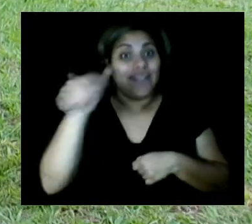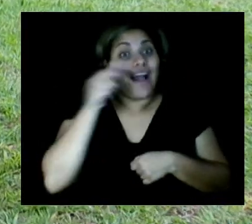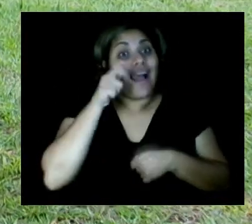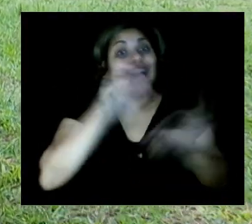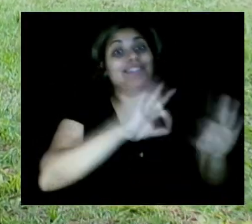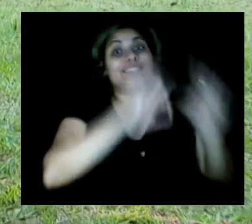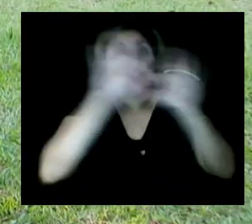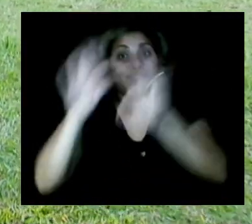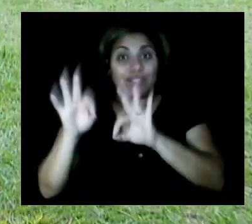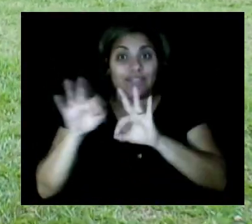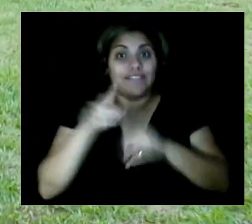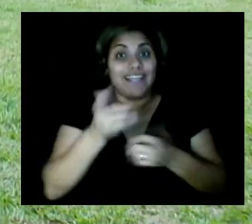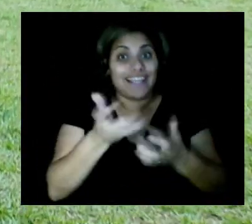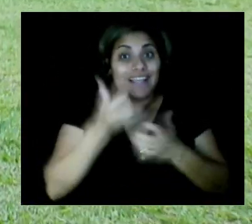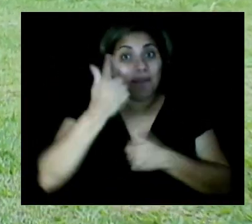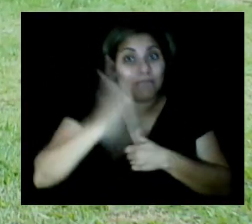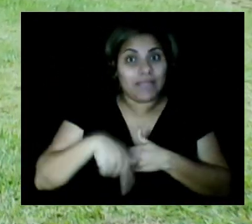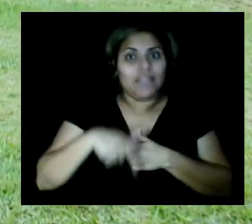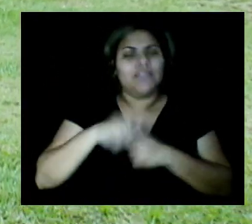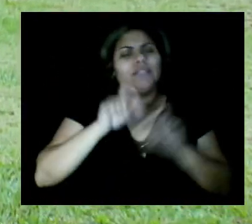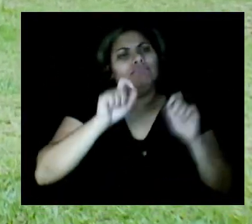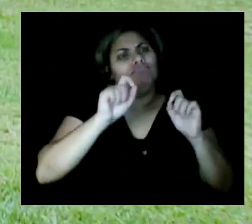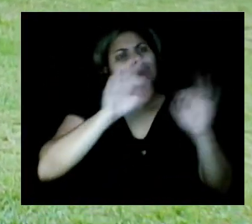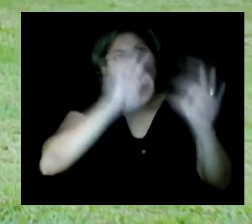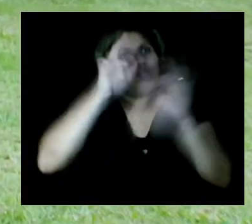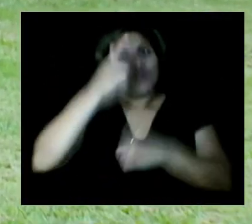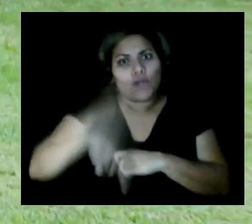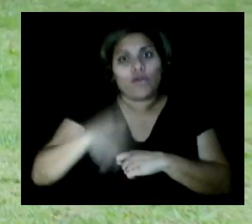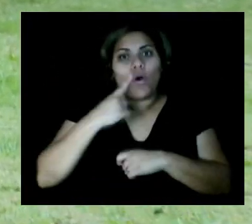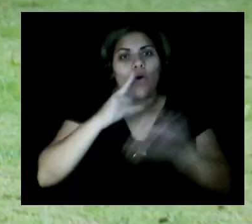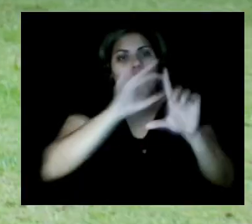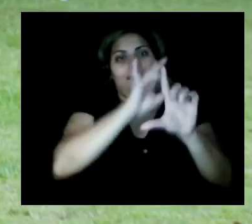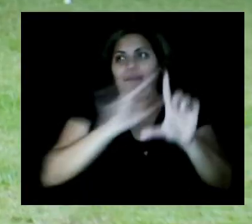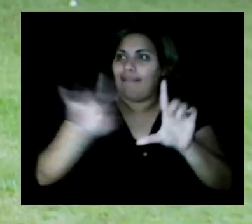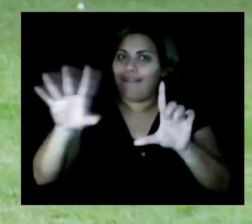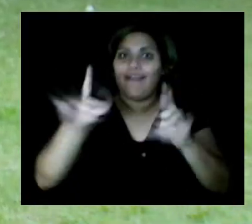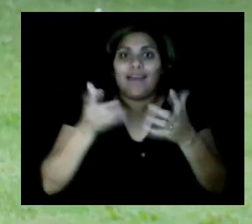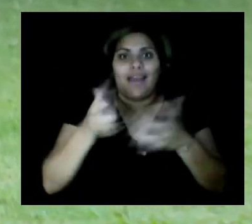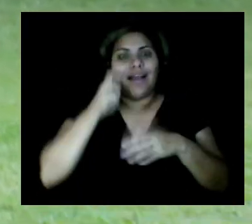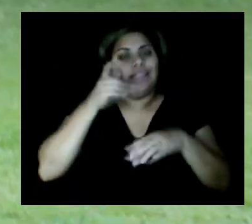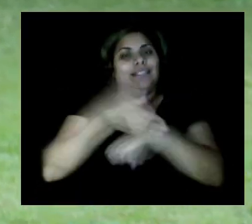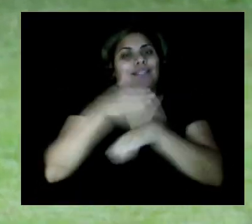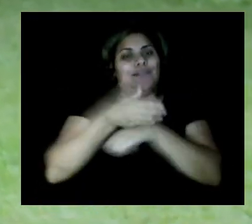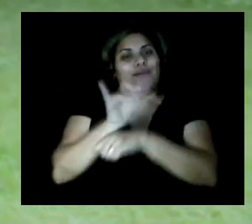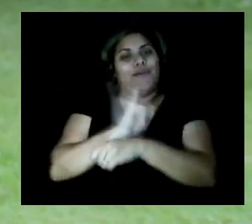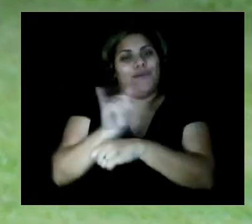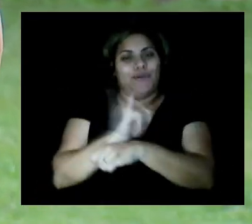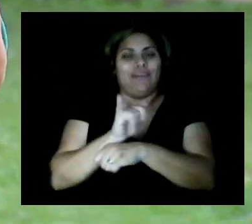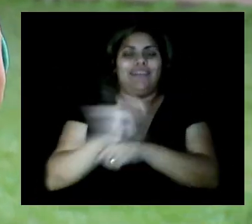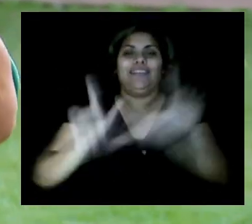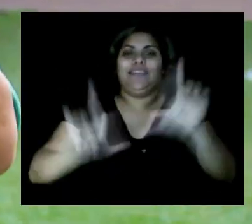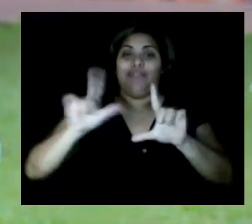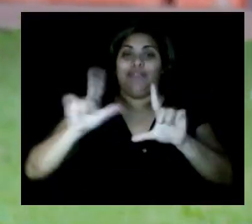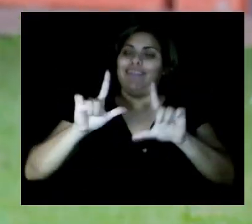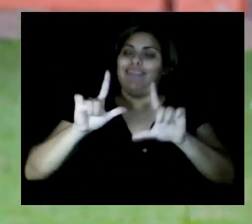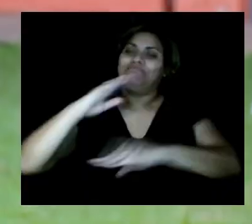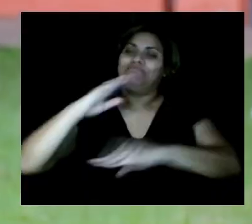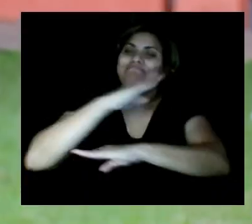você quiser rever esse programa ou compartilhar, é só acessar o YouTube da TV Câmara Campinas, nas playlists do